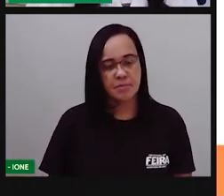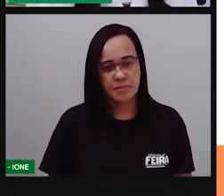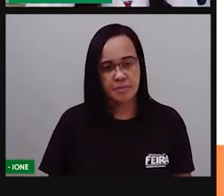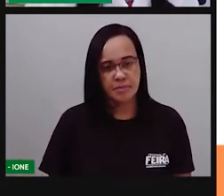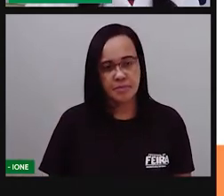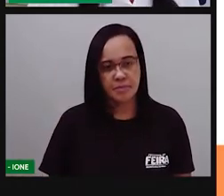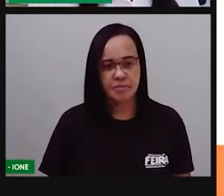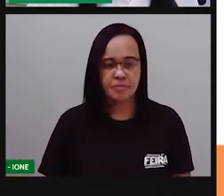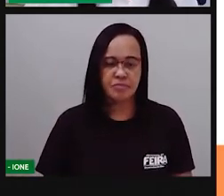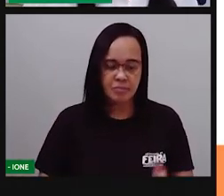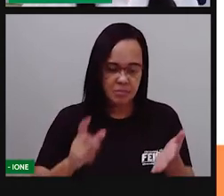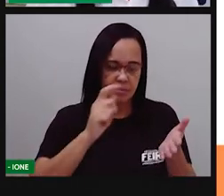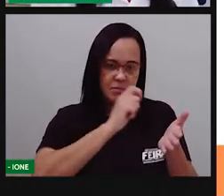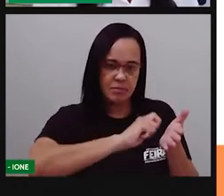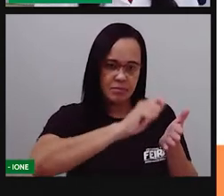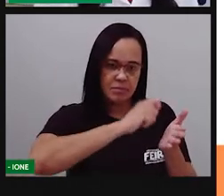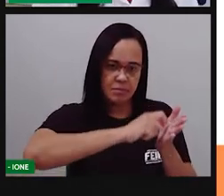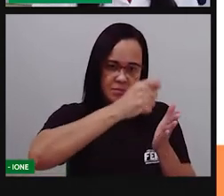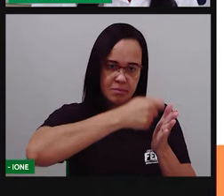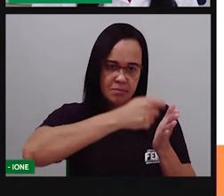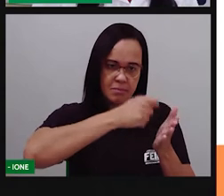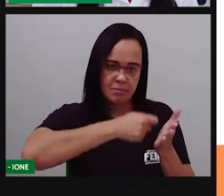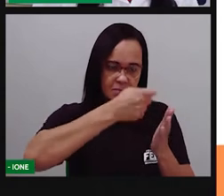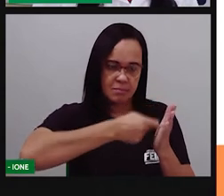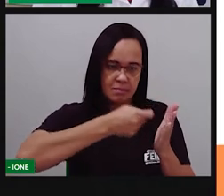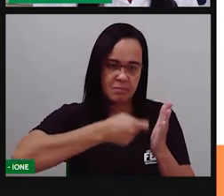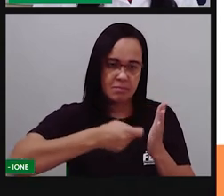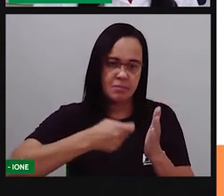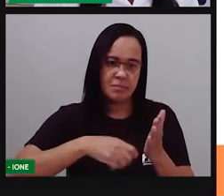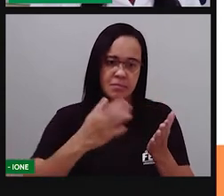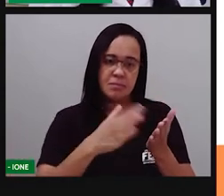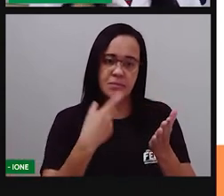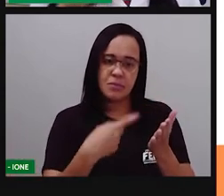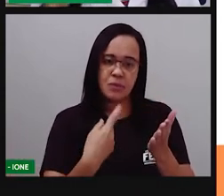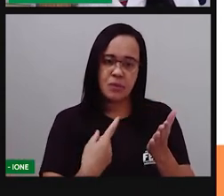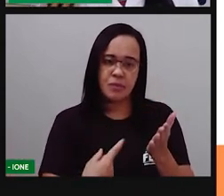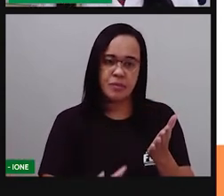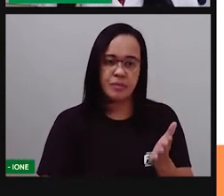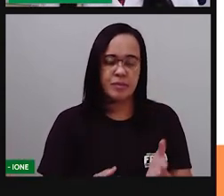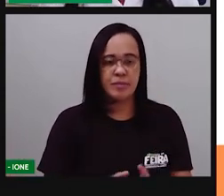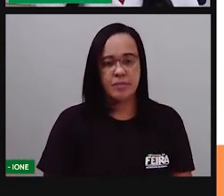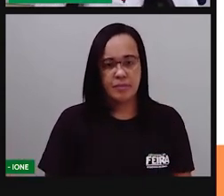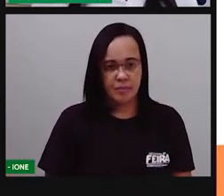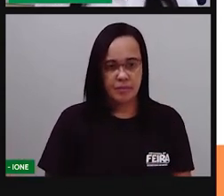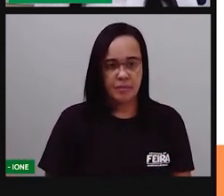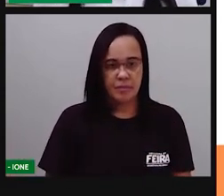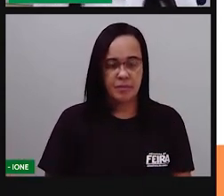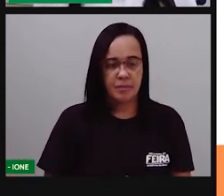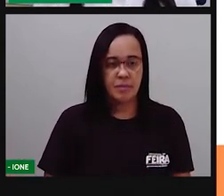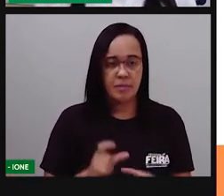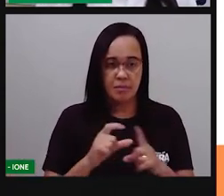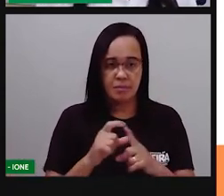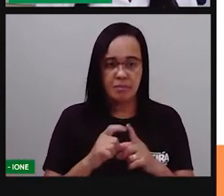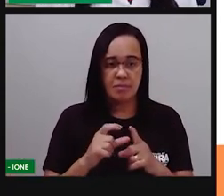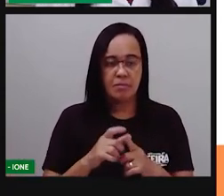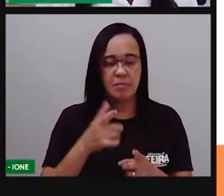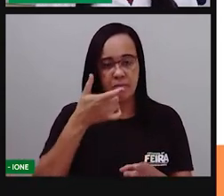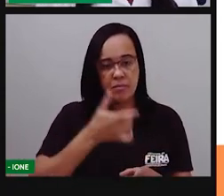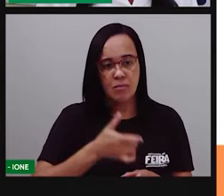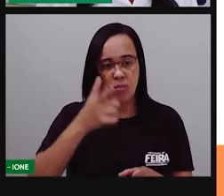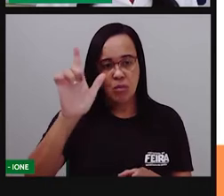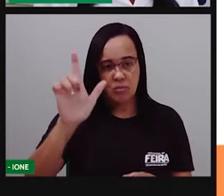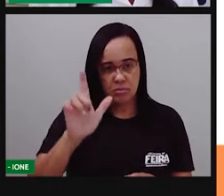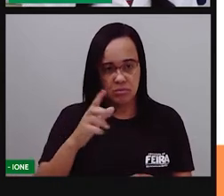se inscreva aí no seu cabelo o que agora eu já passar já para outra para ela